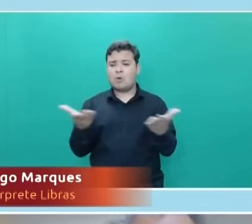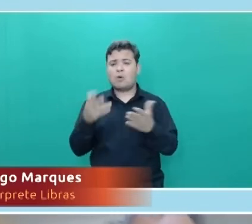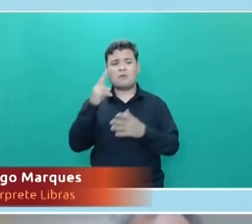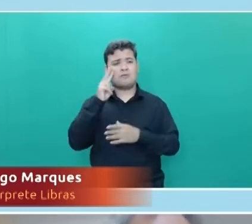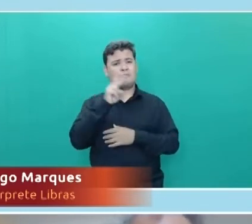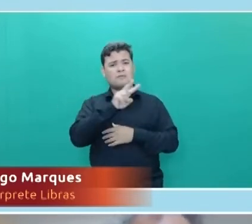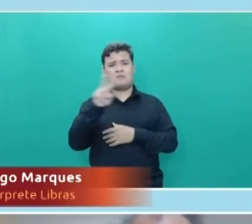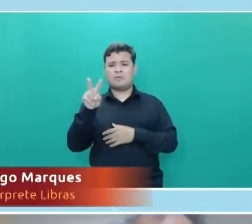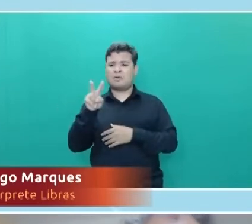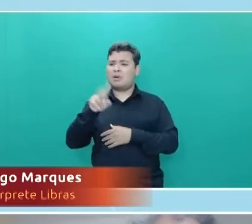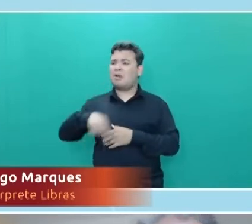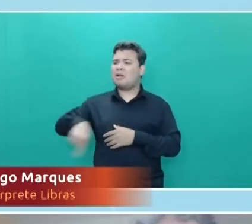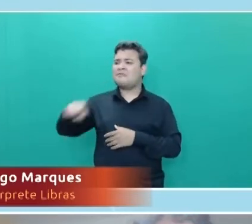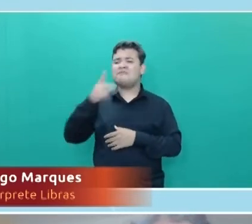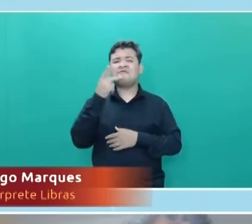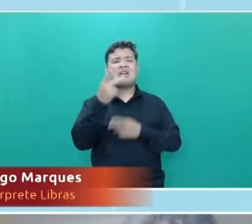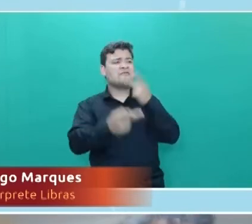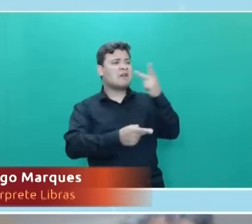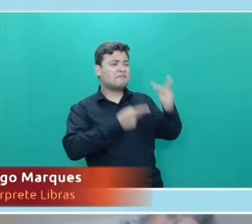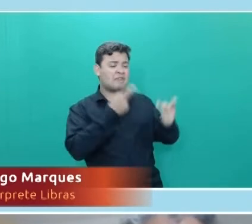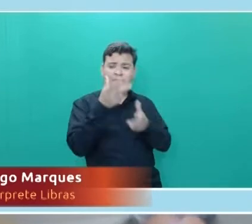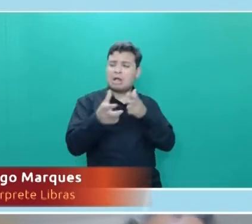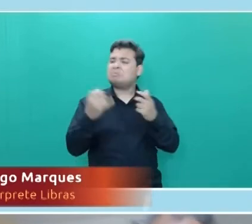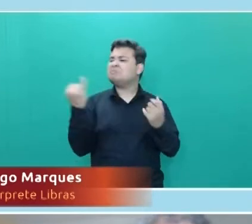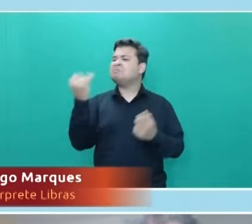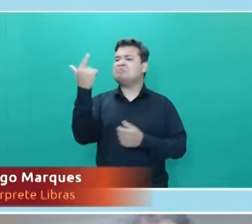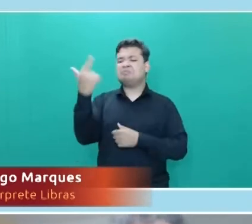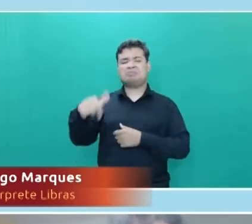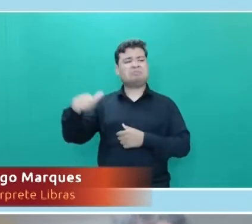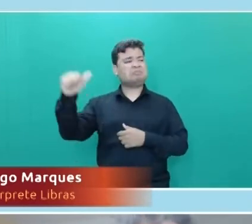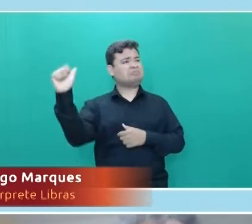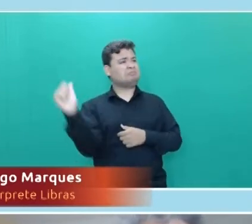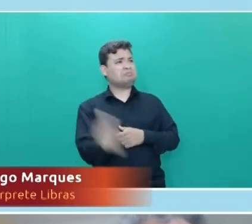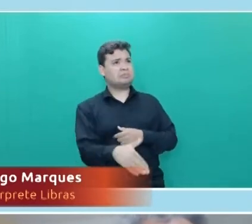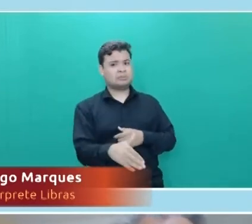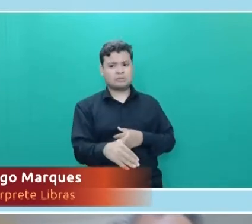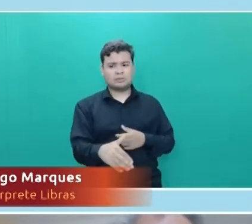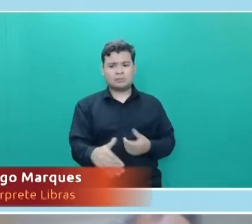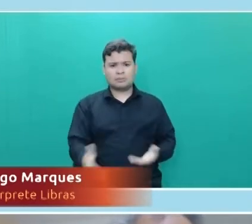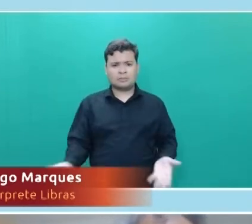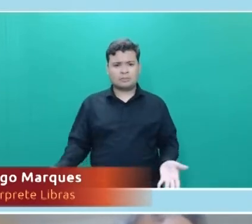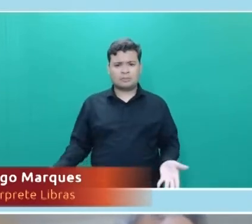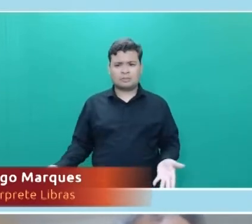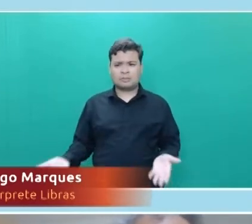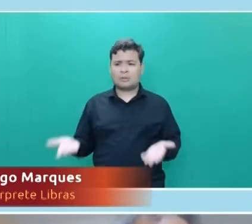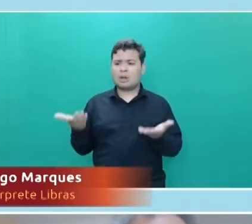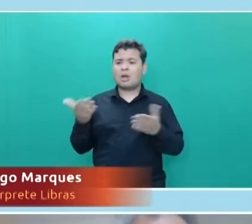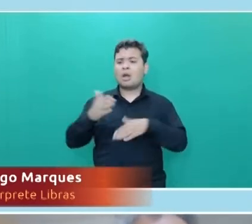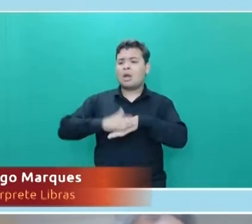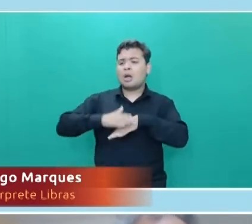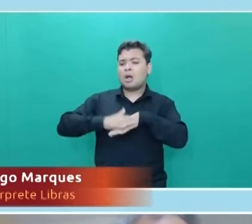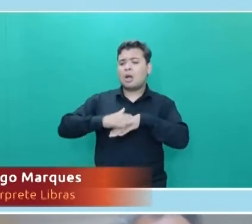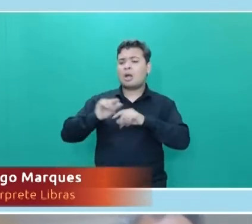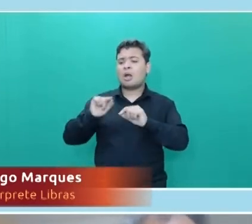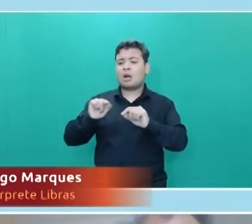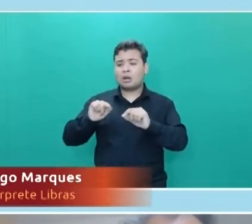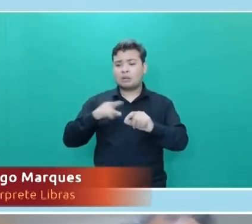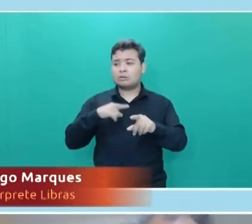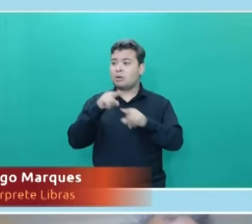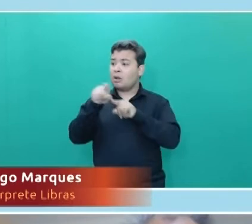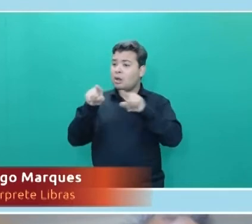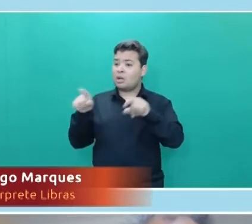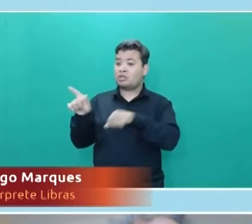ela não é importante, né? E a gente tem isso nos discursos, inclusive, dos nossos